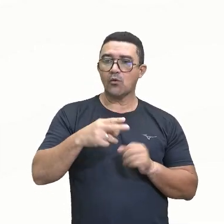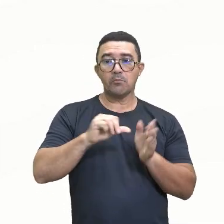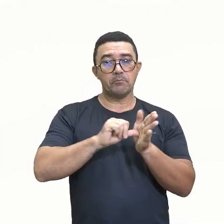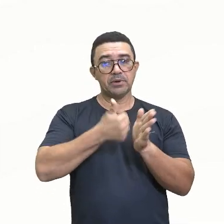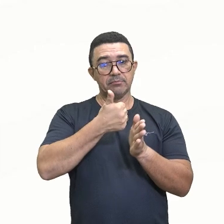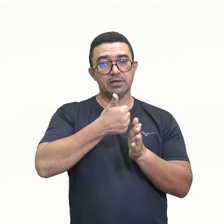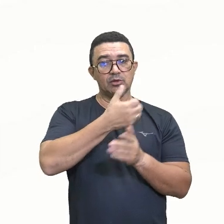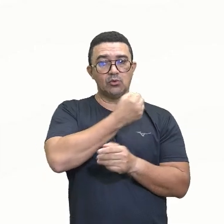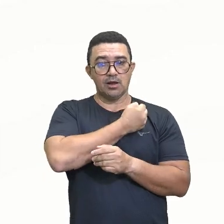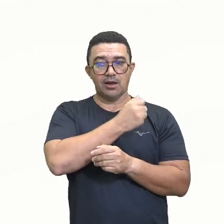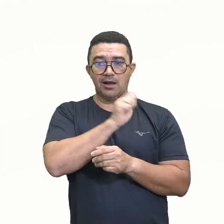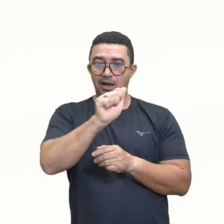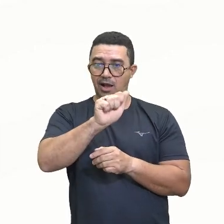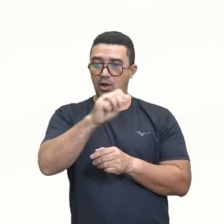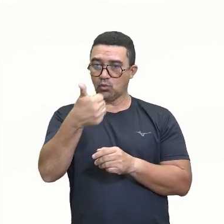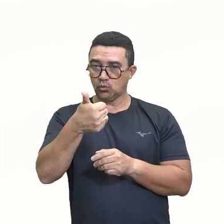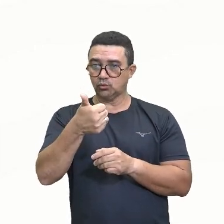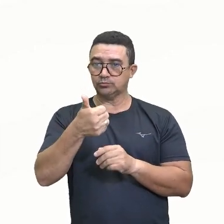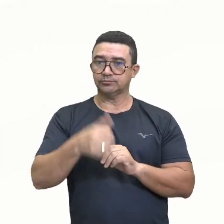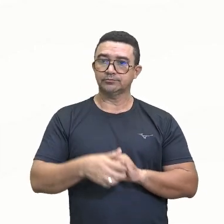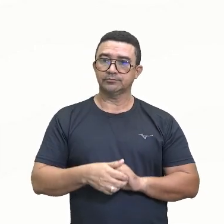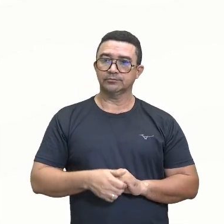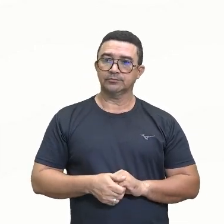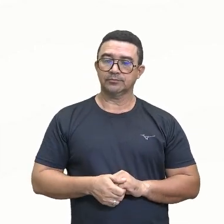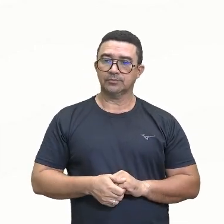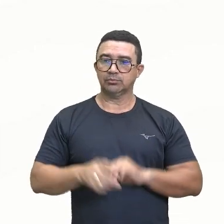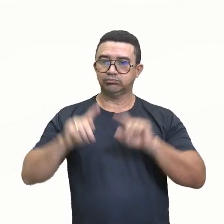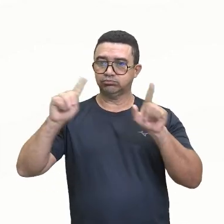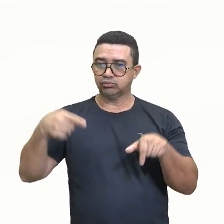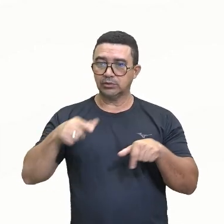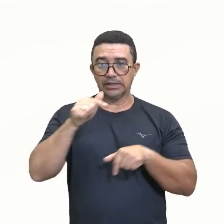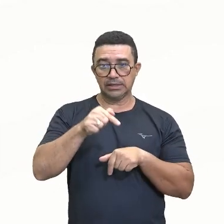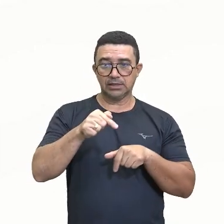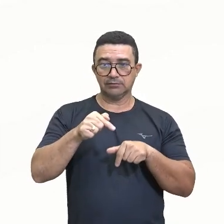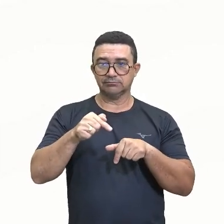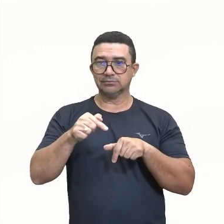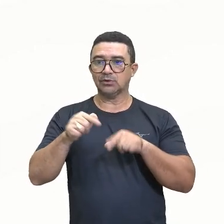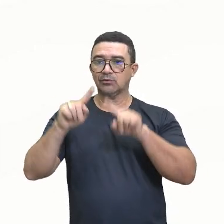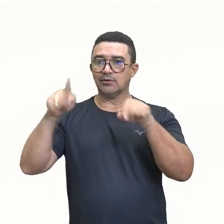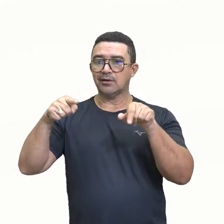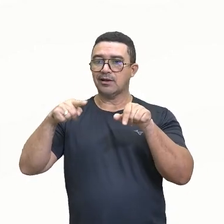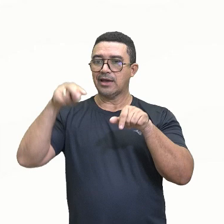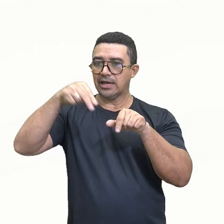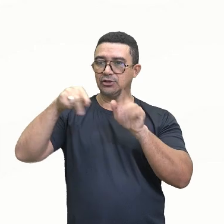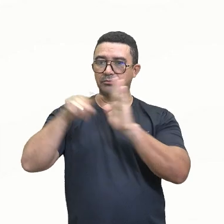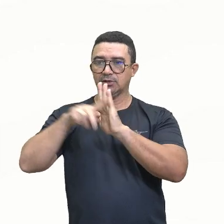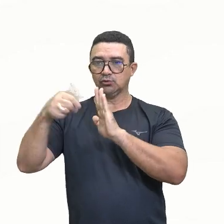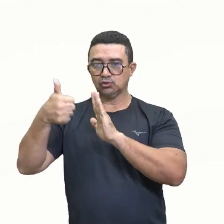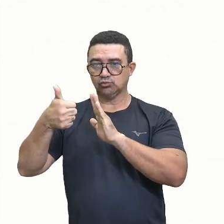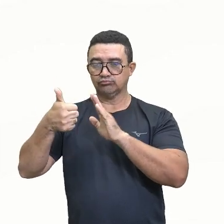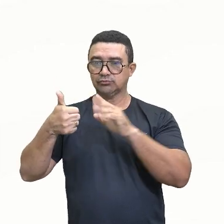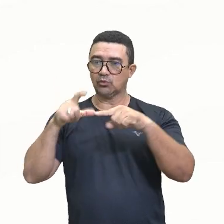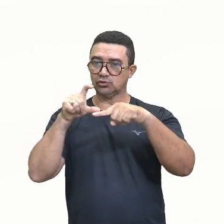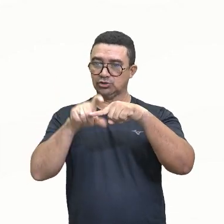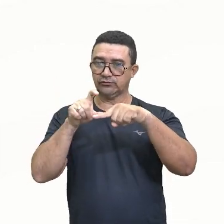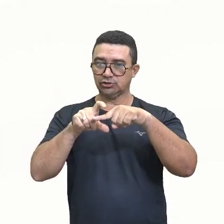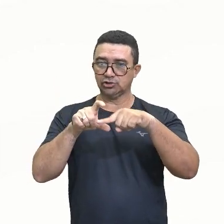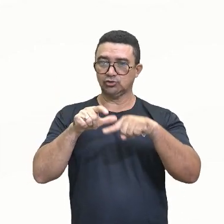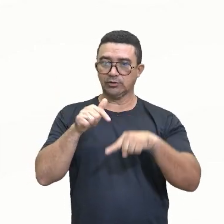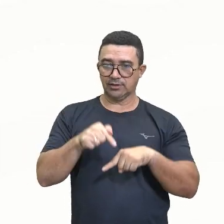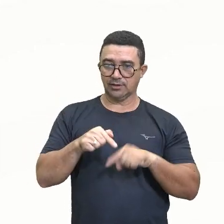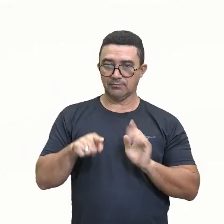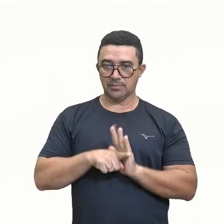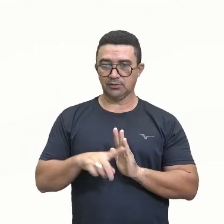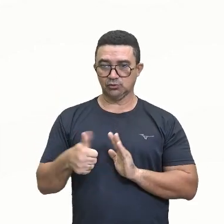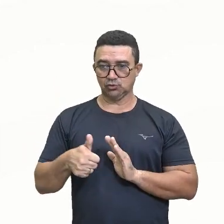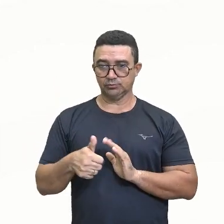razão elevado a n menos 1, dividido por a razão menos 1, ok? Essa é a